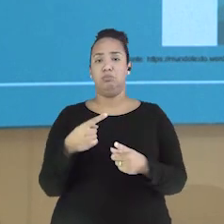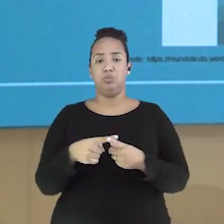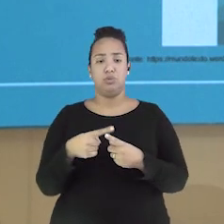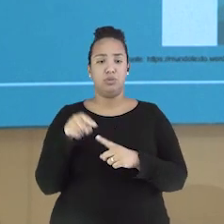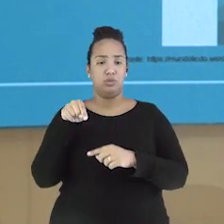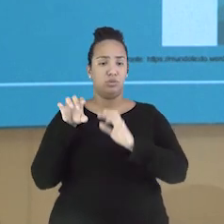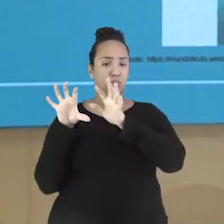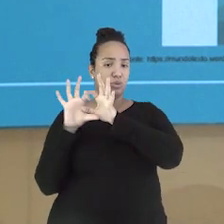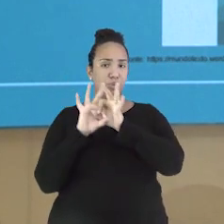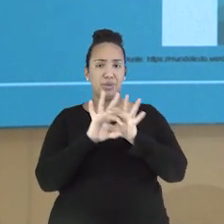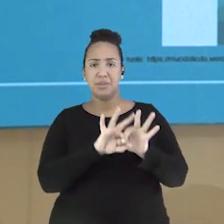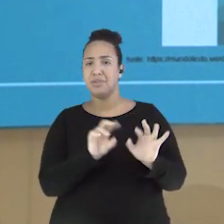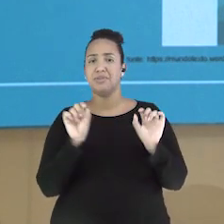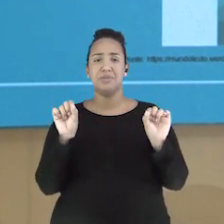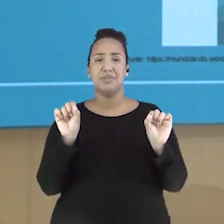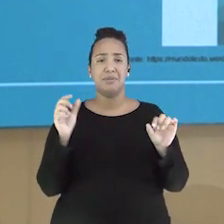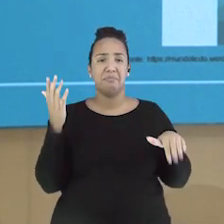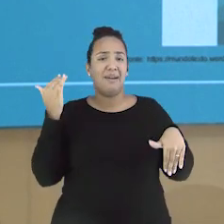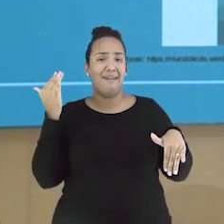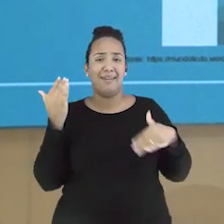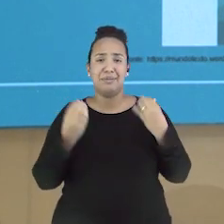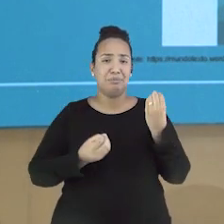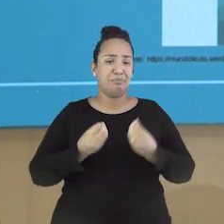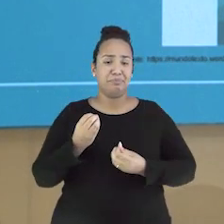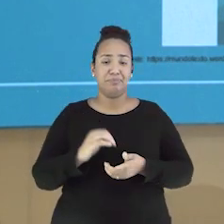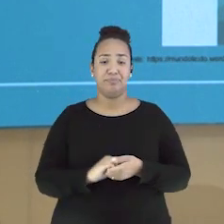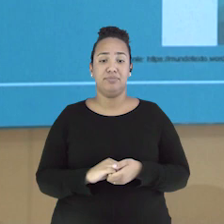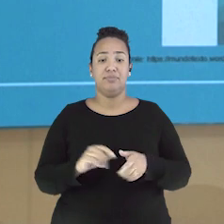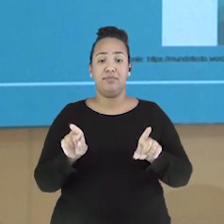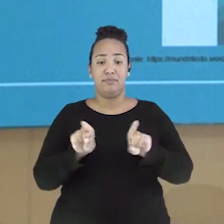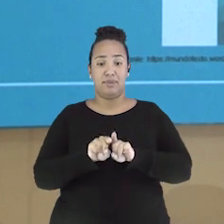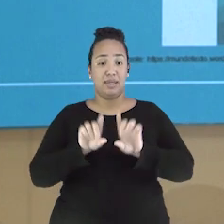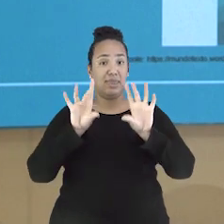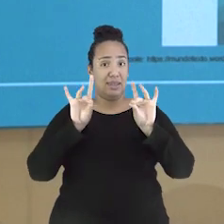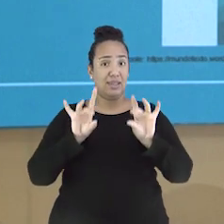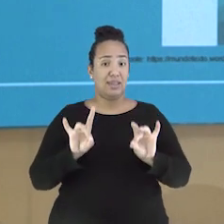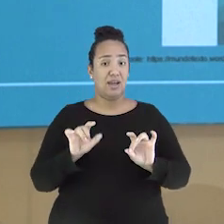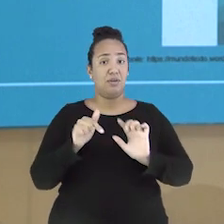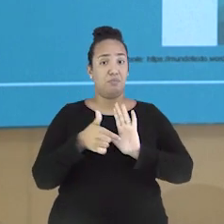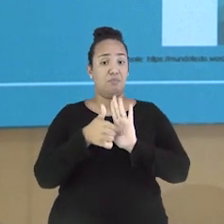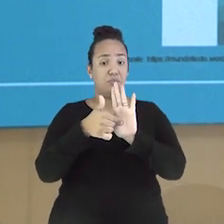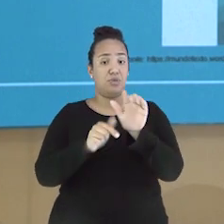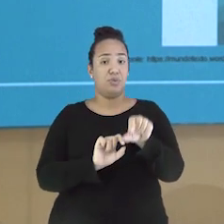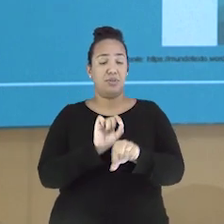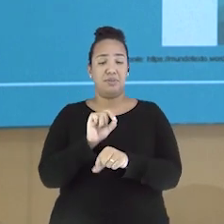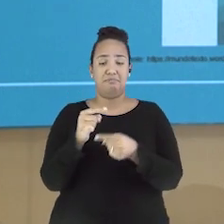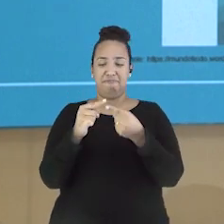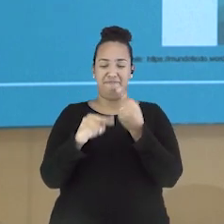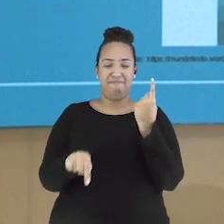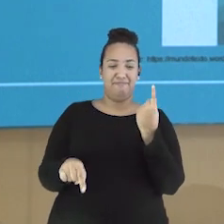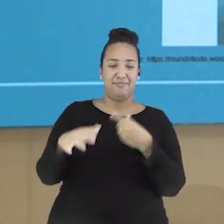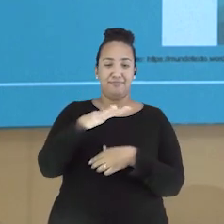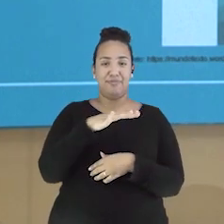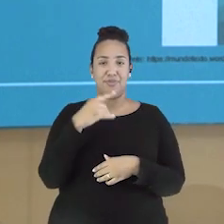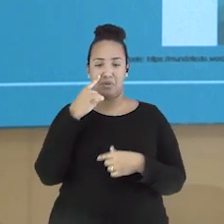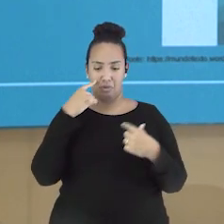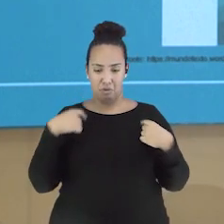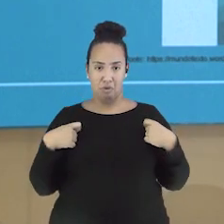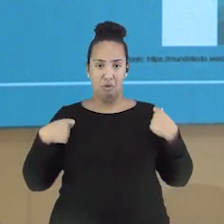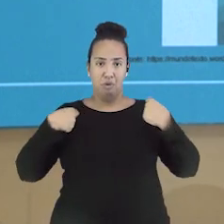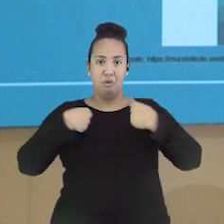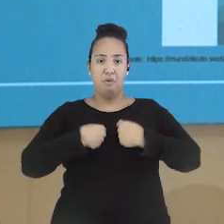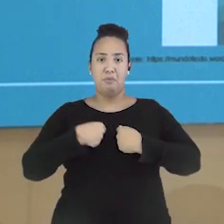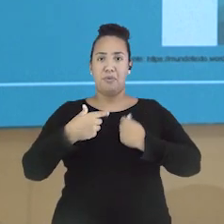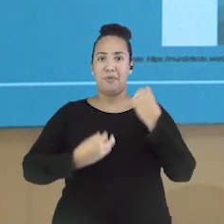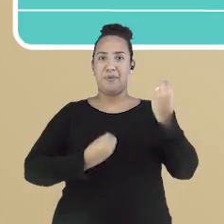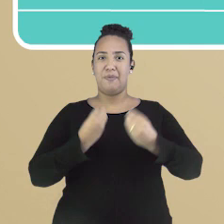contexto é bem descontraído e informal. Outro detalhe que marca sua inadequação com a situação é o fato dele estar de terno